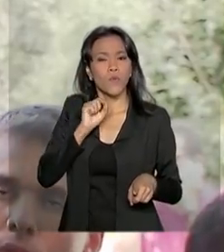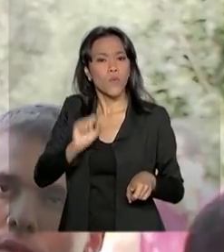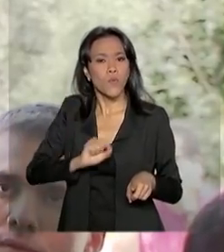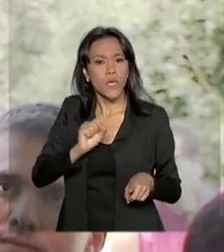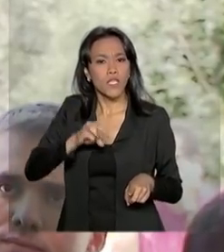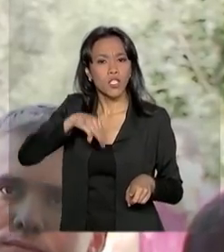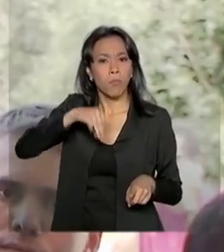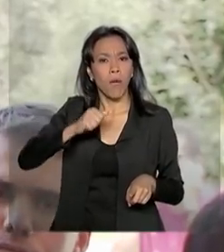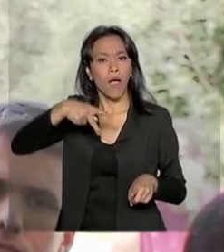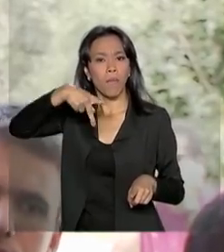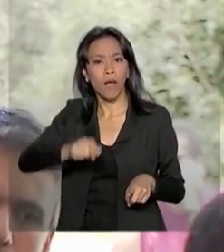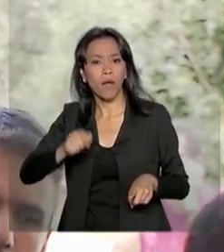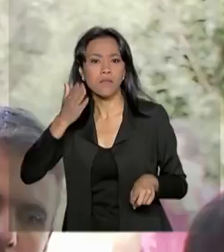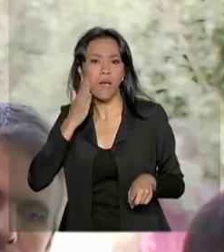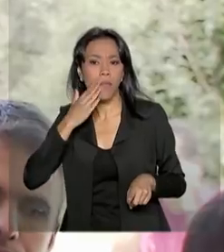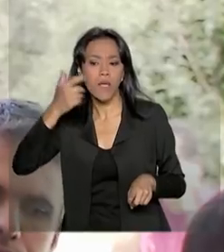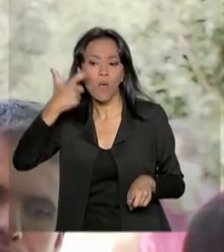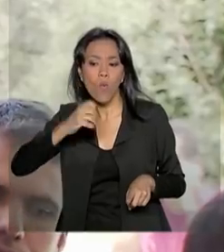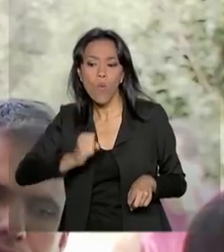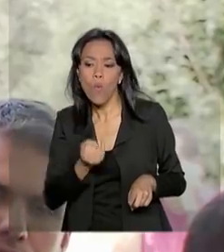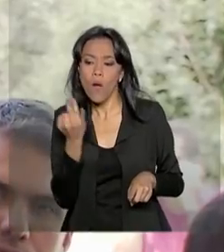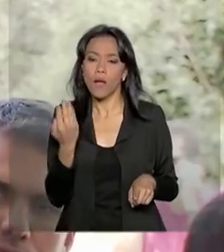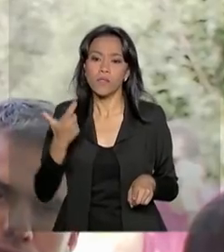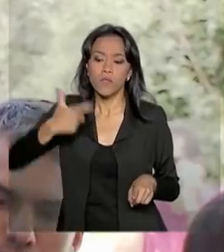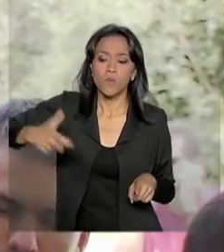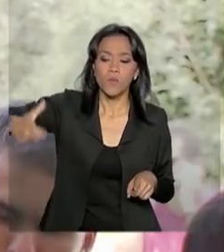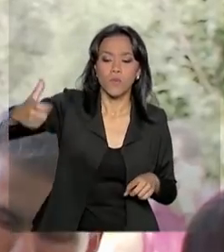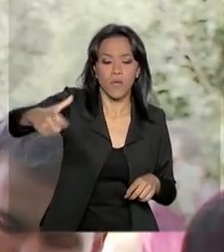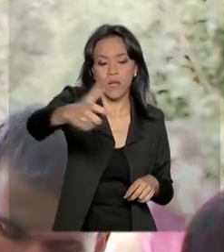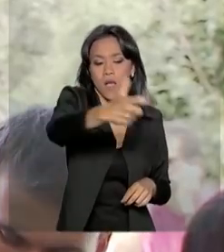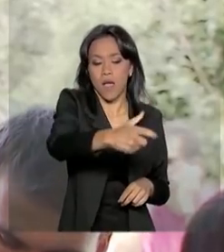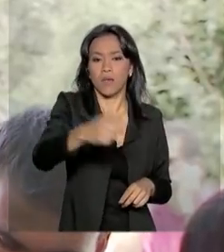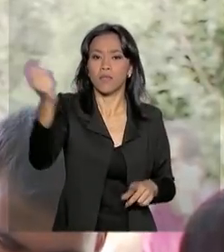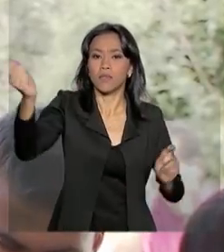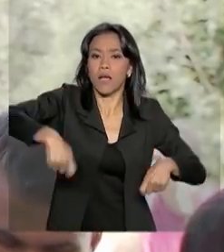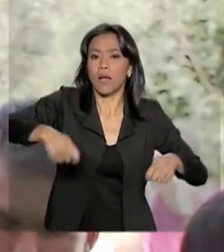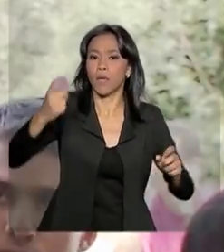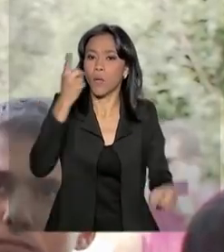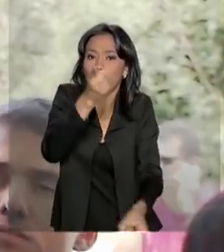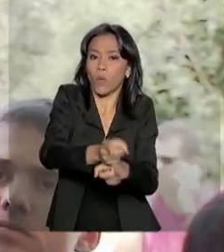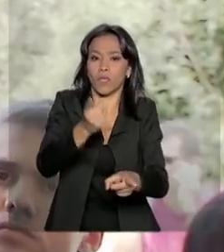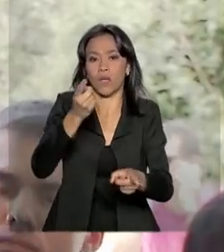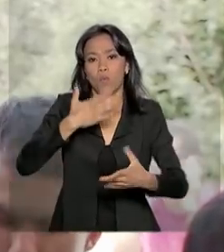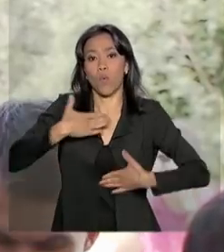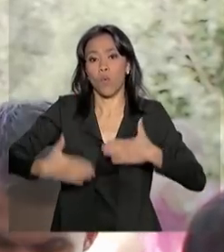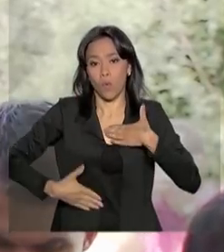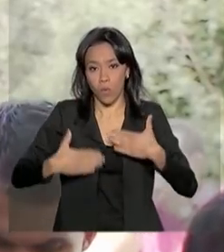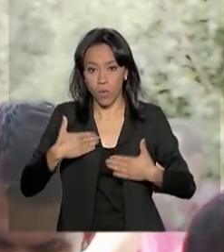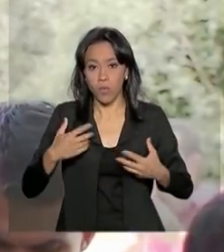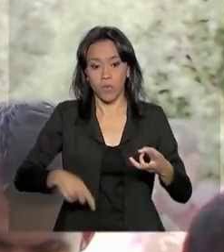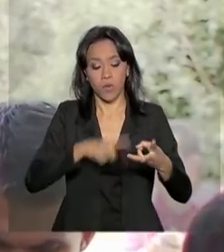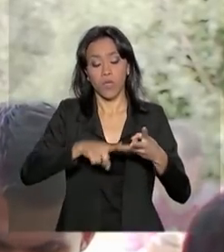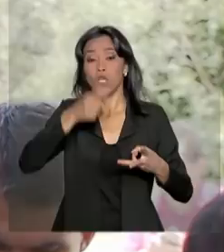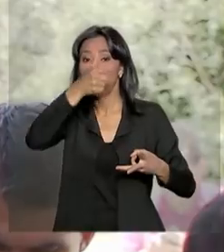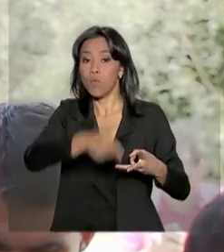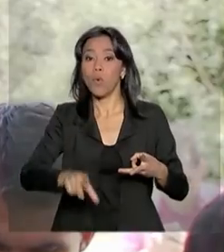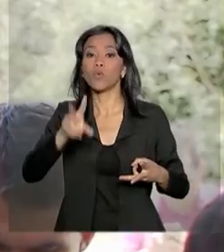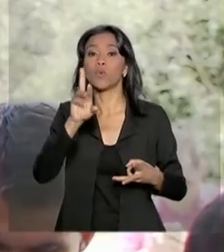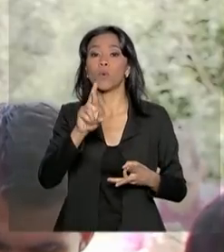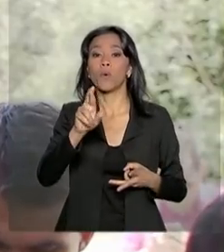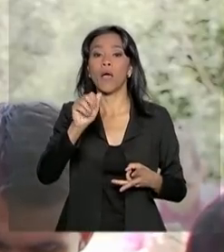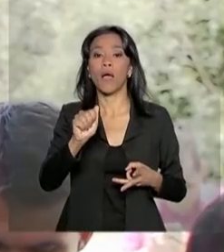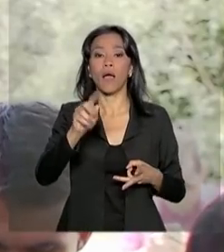de mapa ali, identificando quais áreas é mais provável da gente encontrar corpos. E também um outro tipo de radar que ele